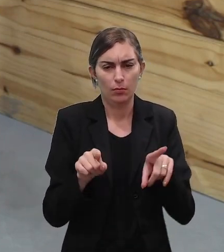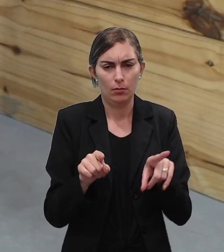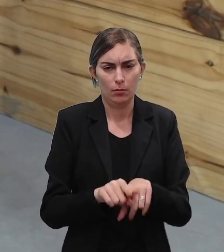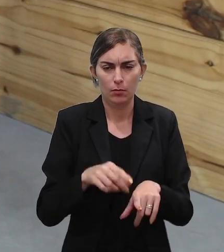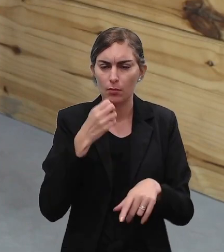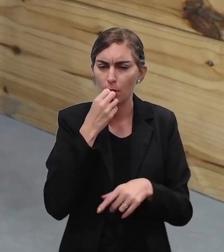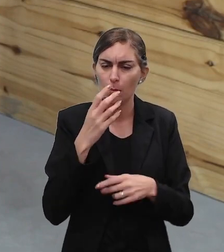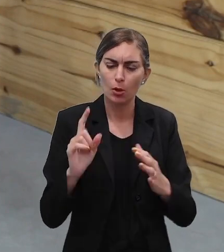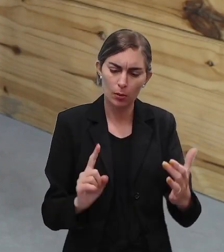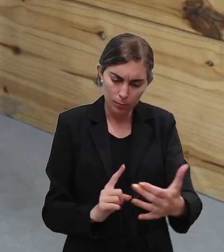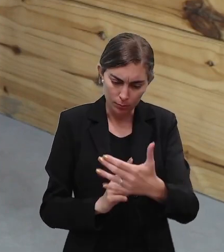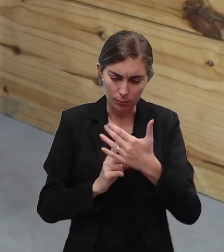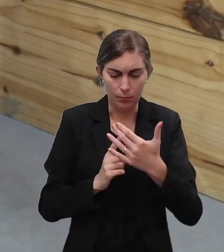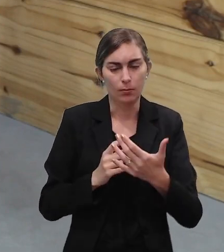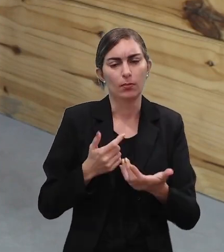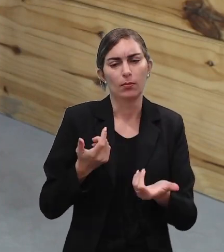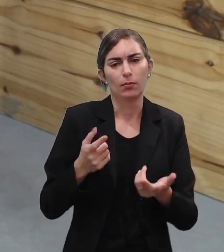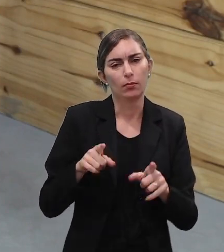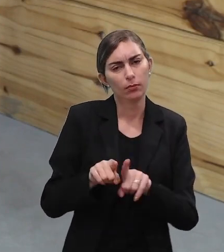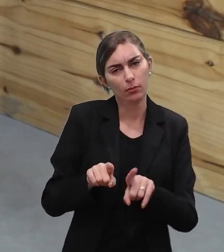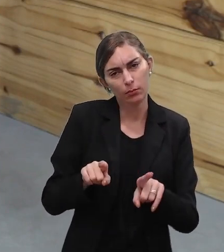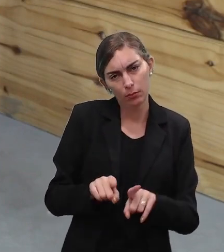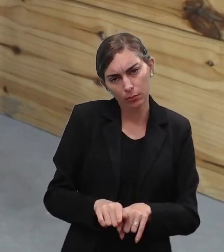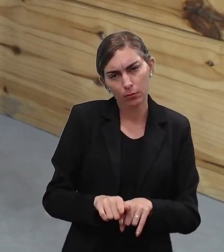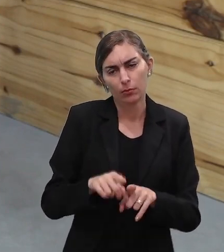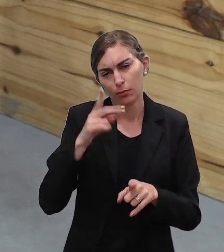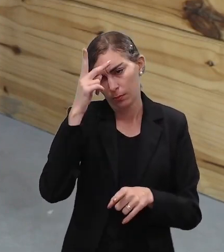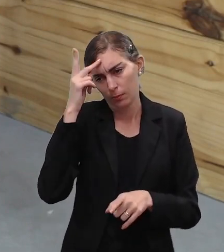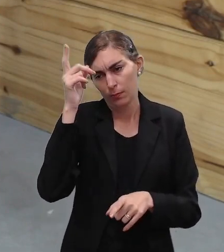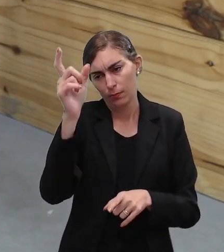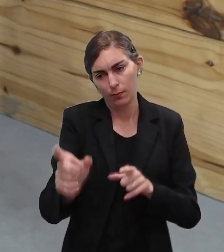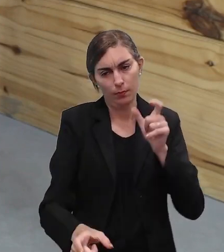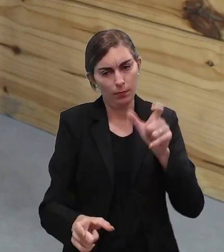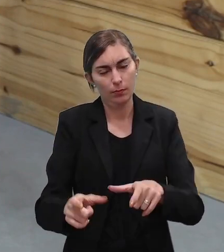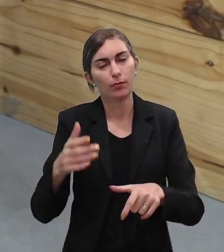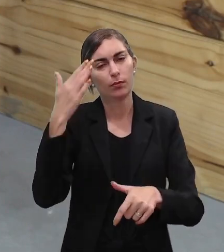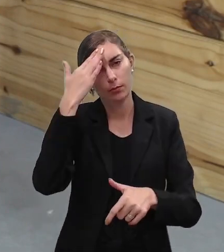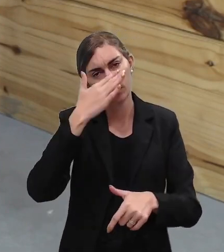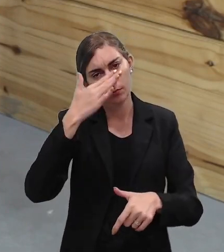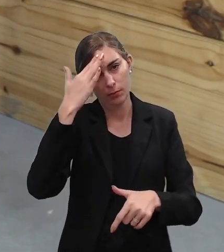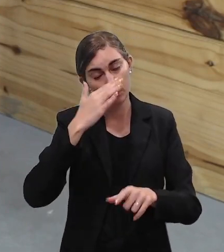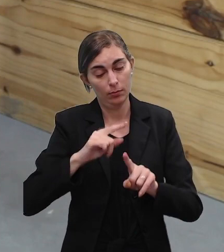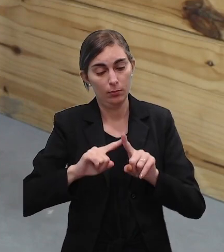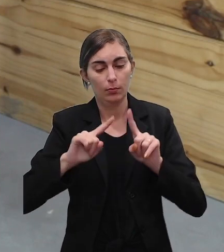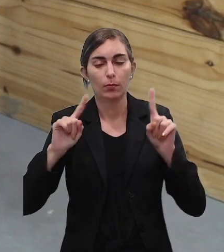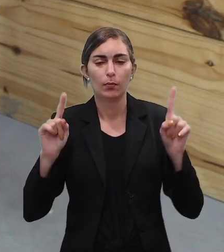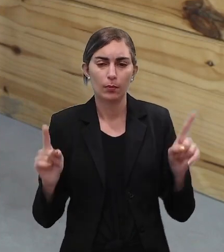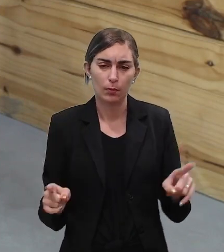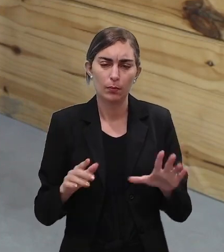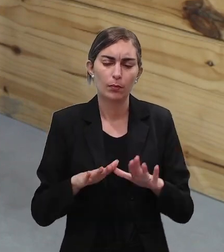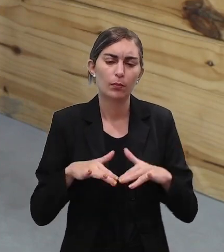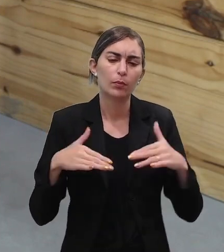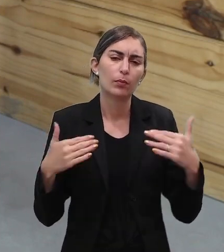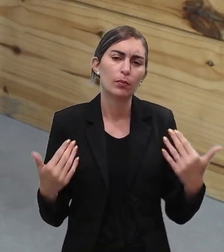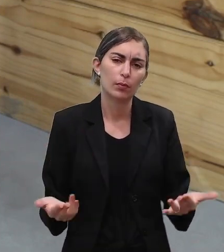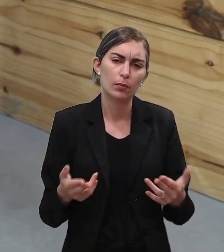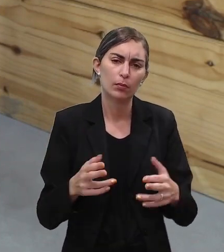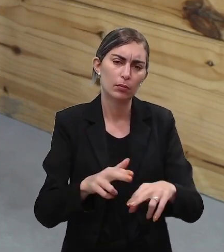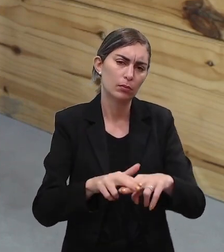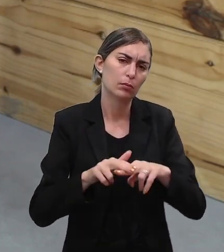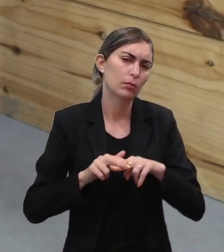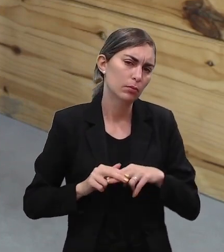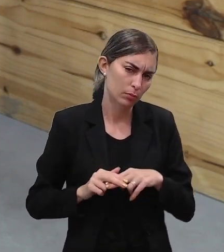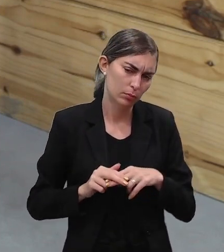bom acolhimento, nós também precisamos ter pessoas que nos entendam, mas qual será o resultado